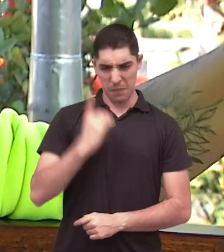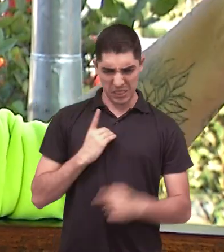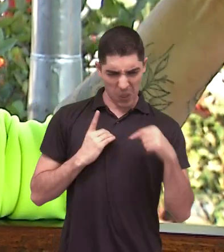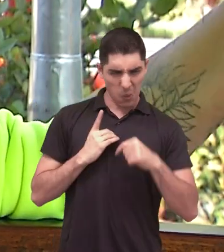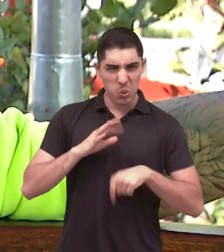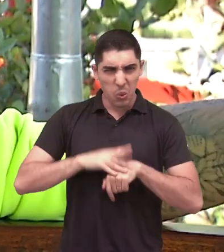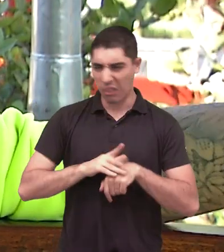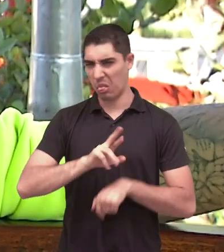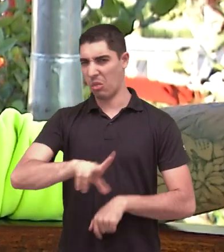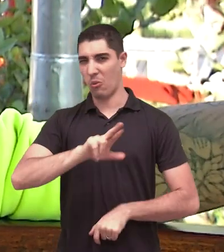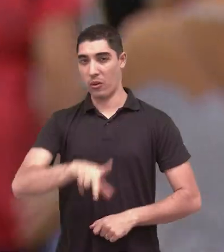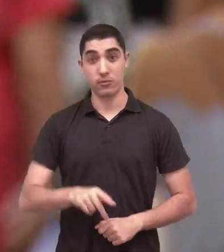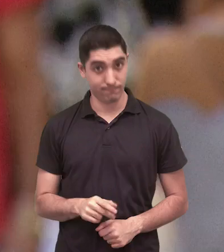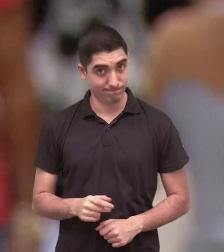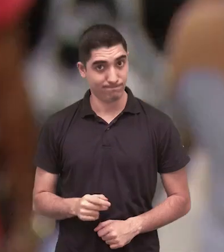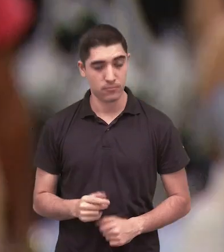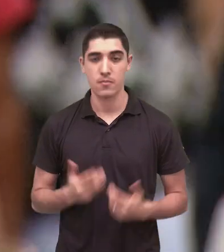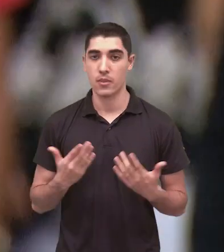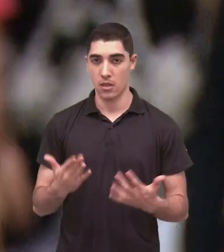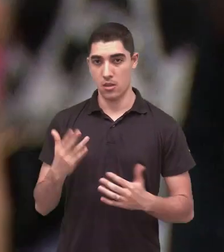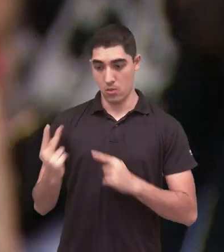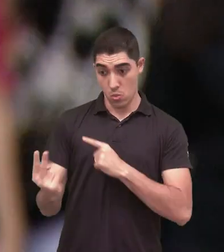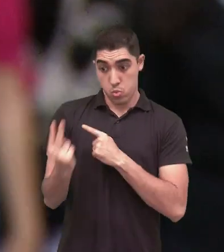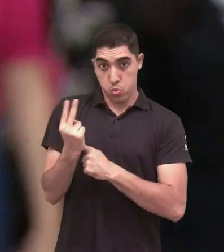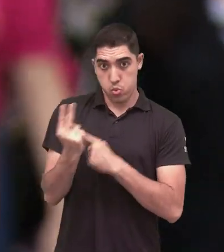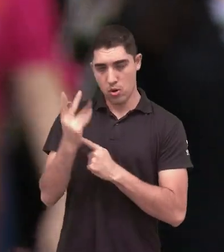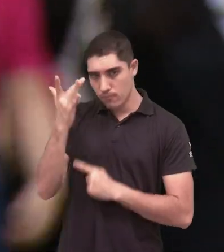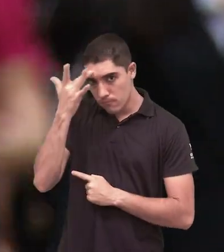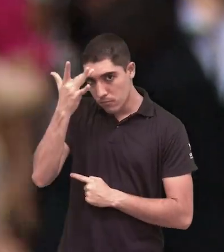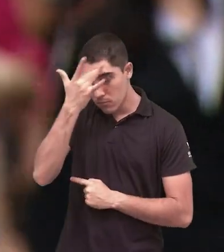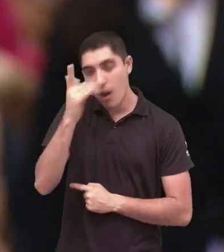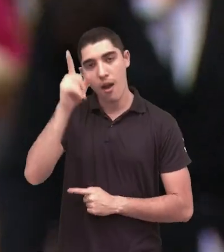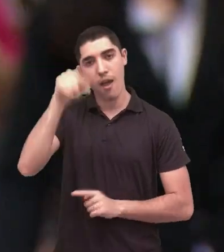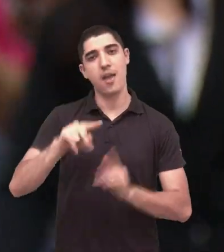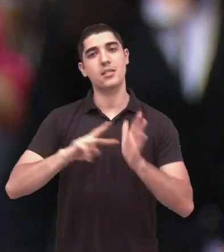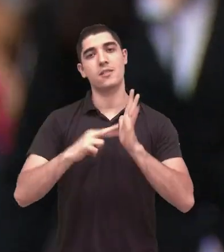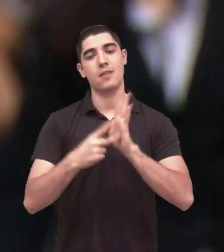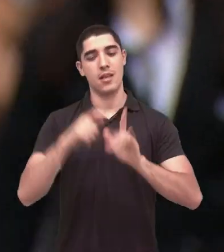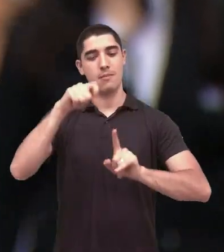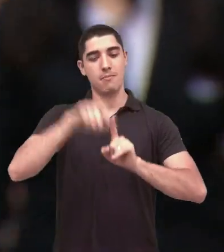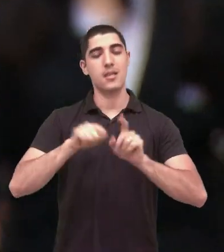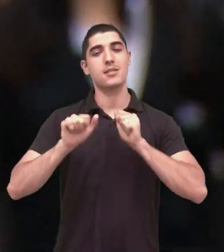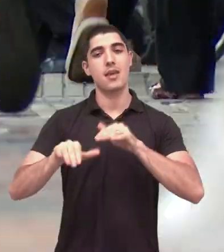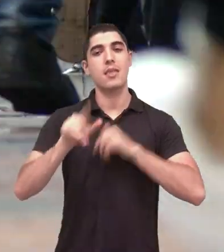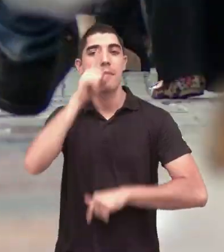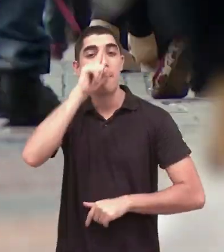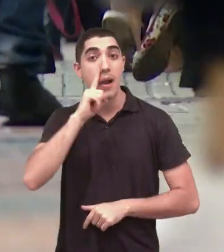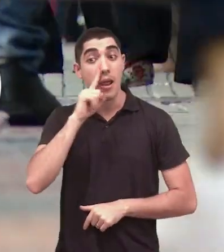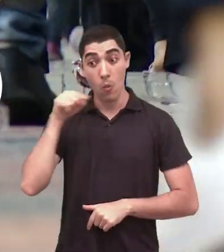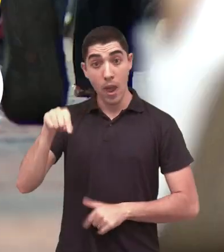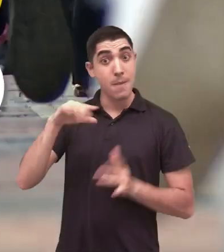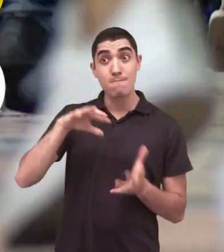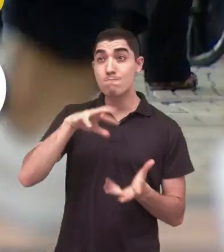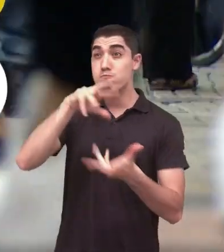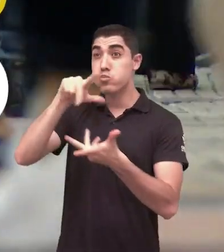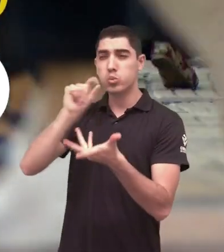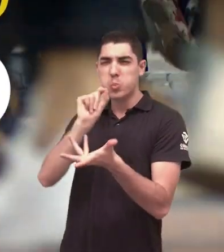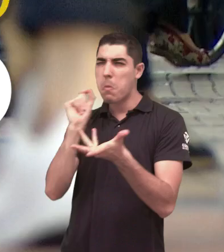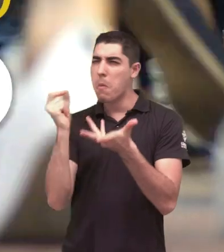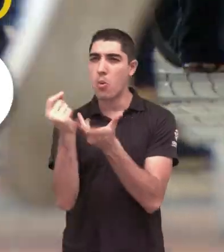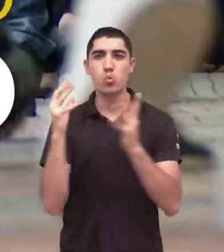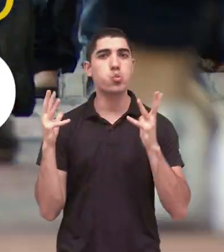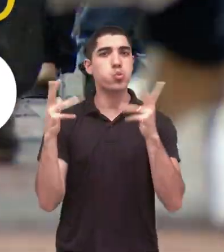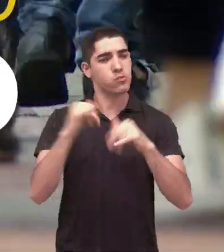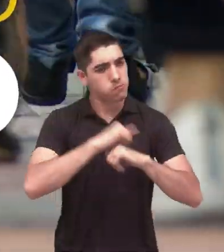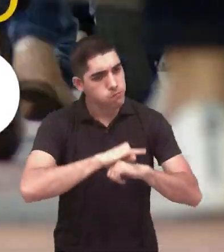depressão é uma doença. O cuidado com a saúde mental é pauta do Setembro Amarelo, uma iniciativa mundial